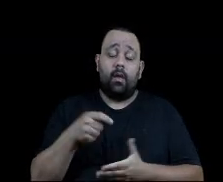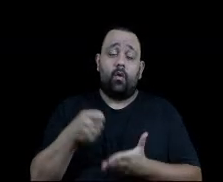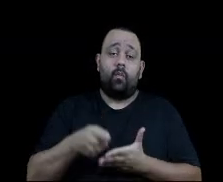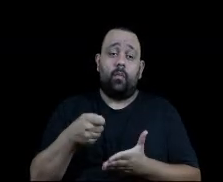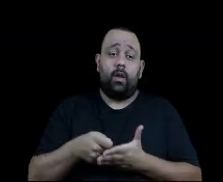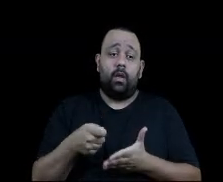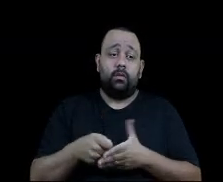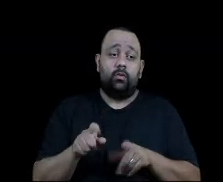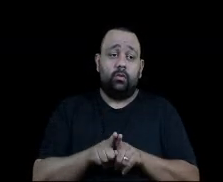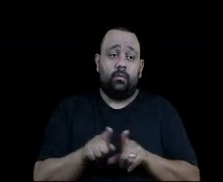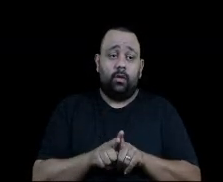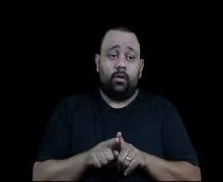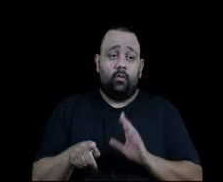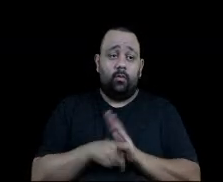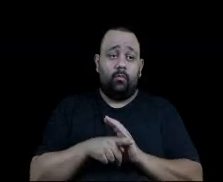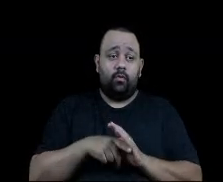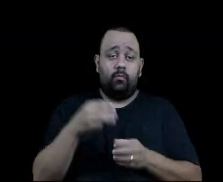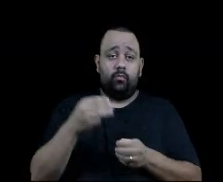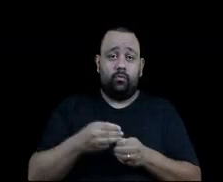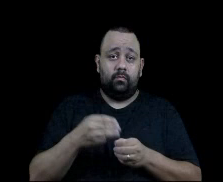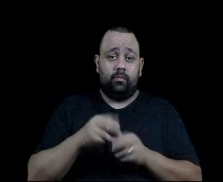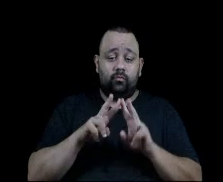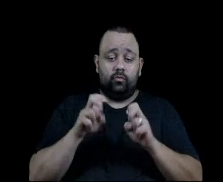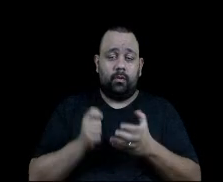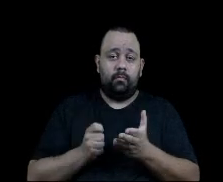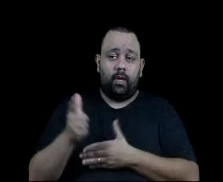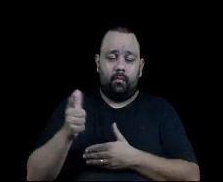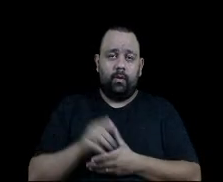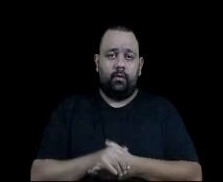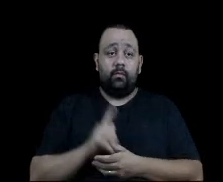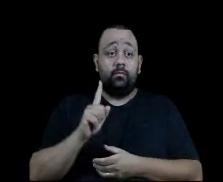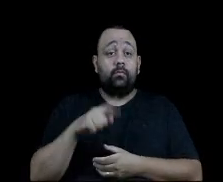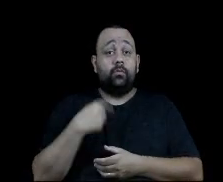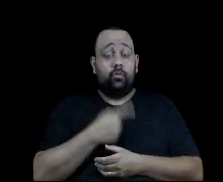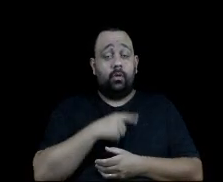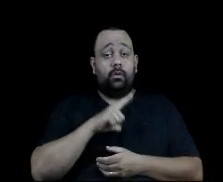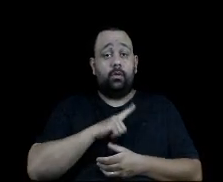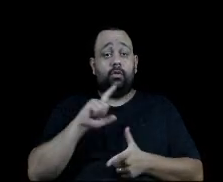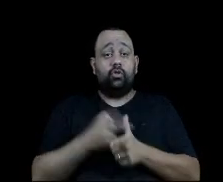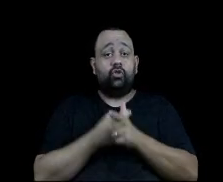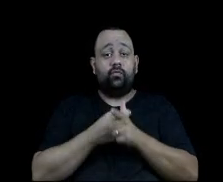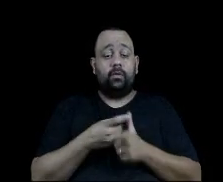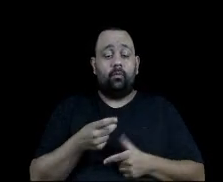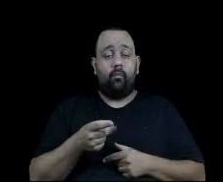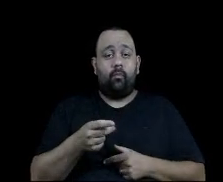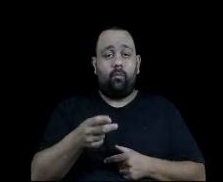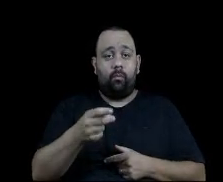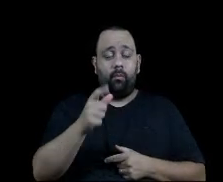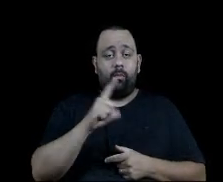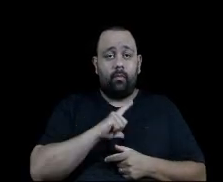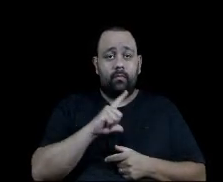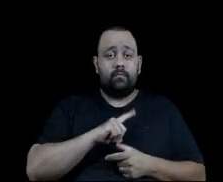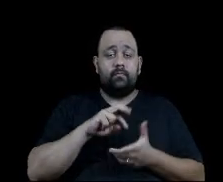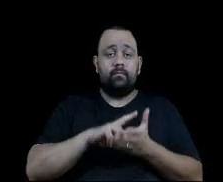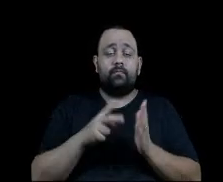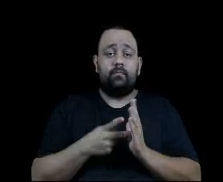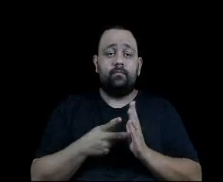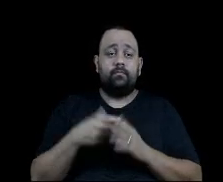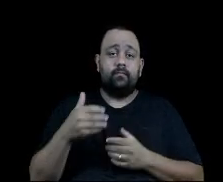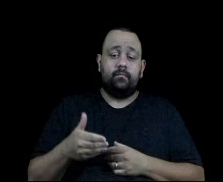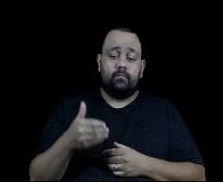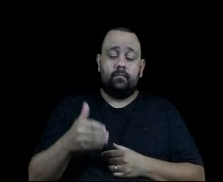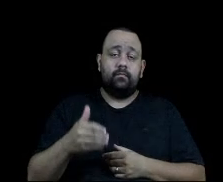também é uma obrigação, uma das obrigações do município de pagamento. E depois a gente tem dívidas do permanente,